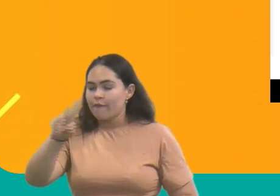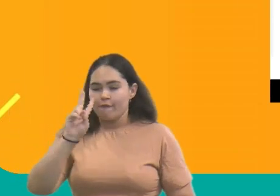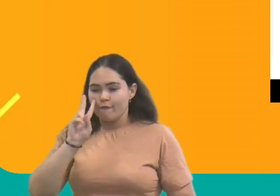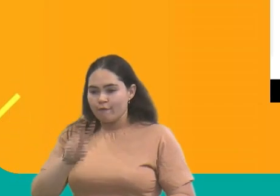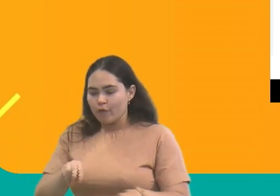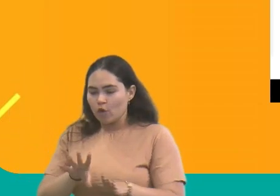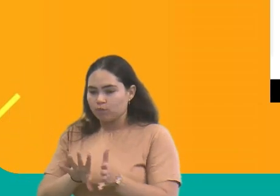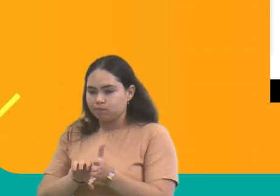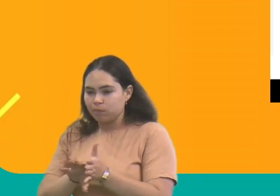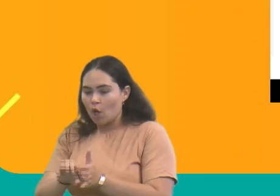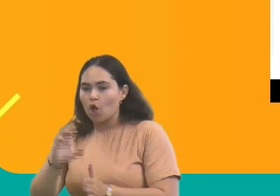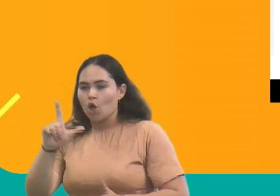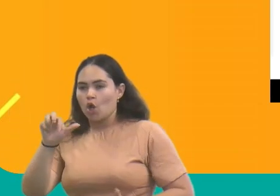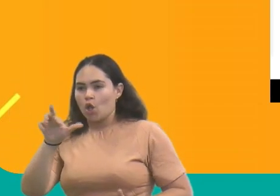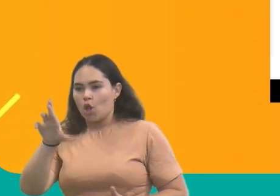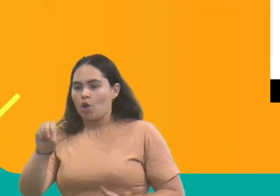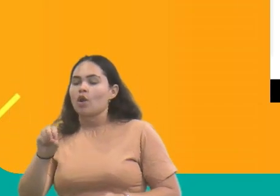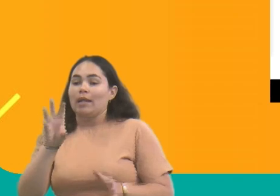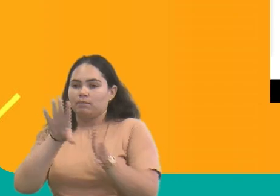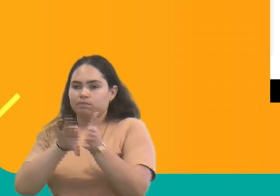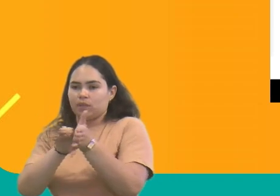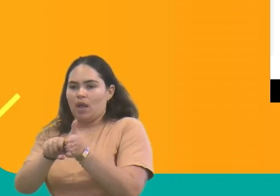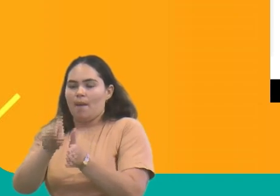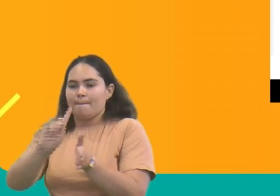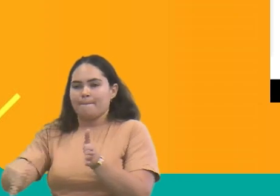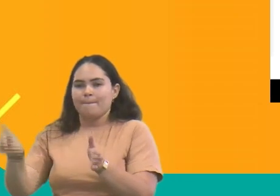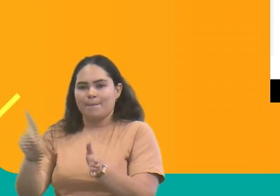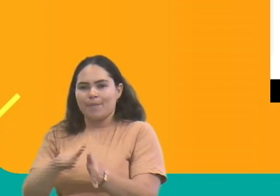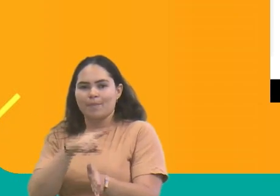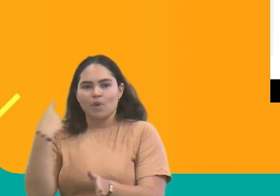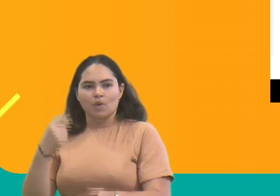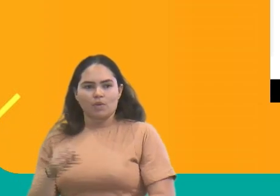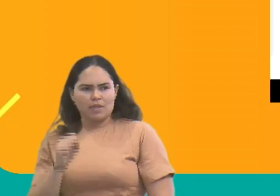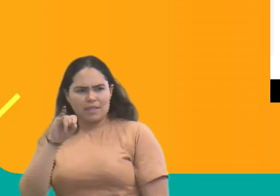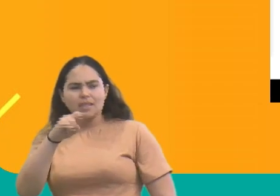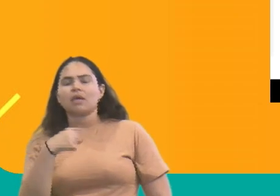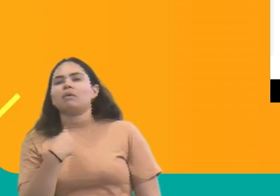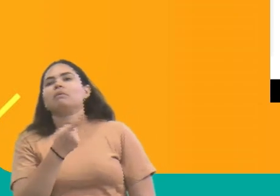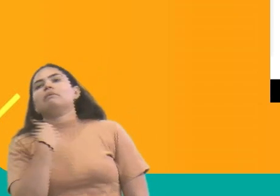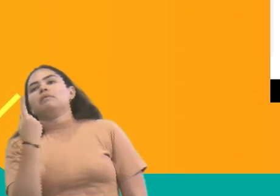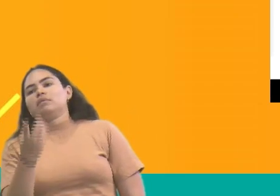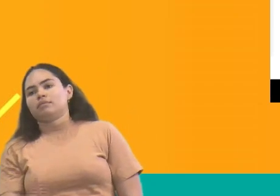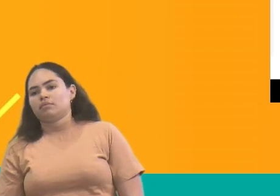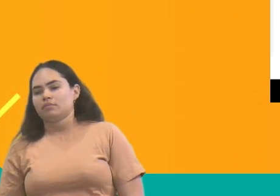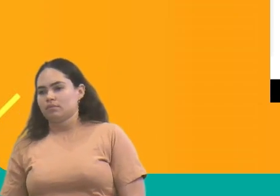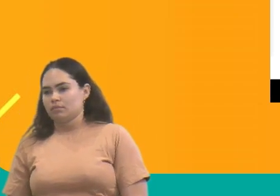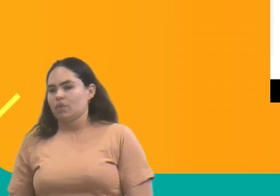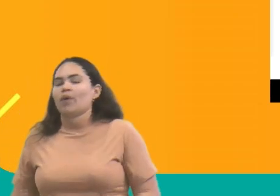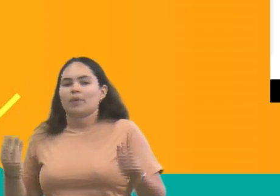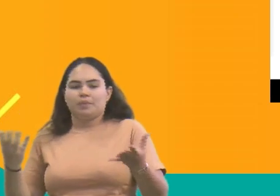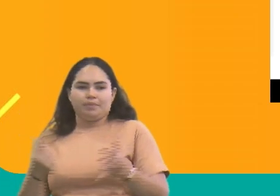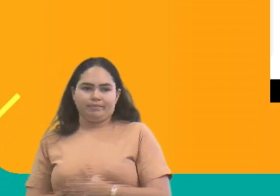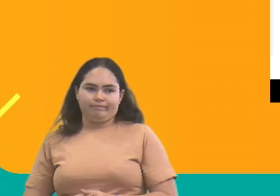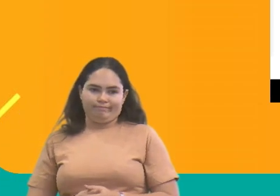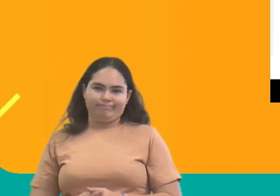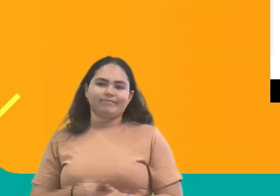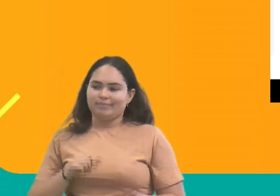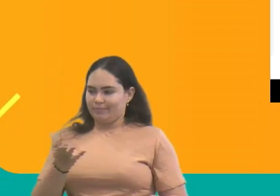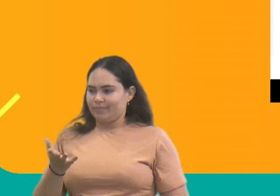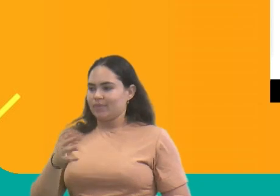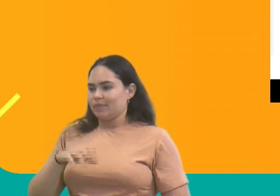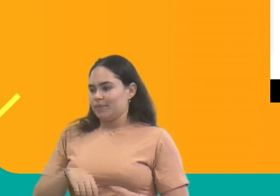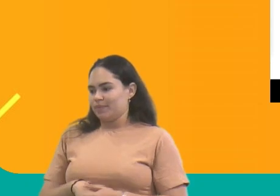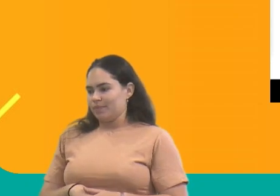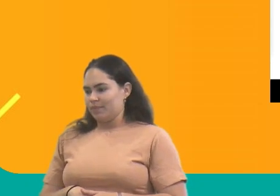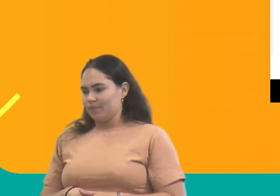vai matar micro-organismo, tá? Catarina, e se não morrer com cloro? Deu ruim, tá? Deu bem ruim. Porque